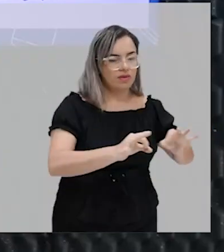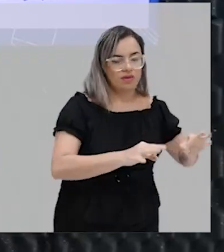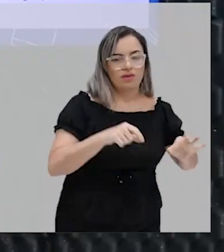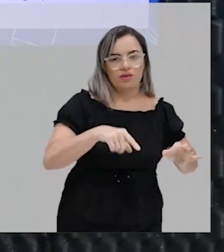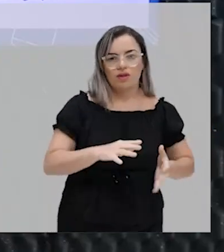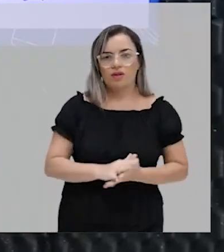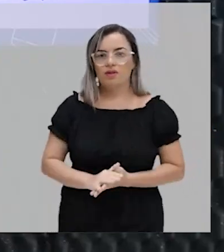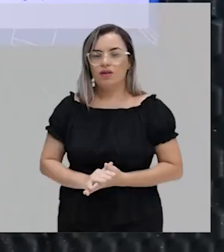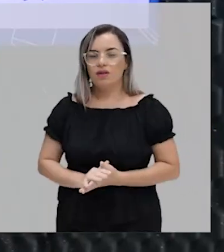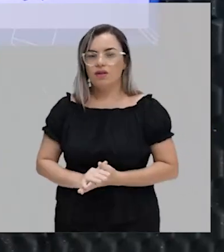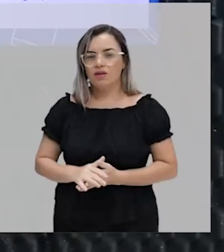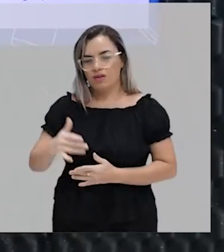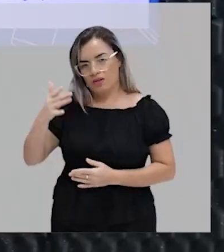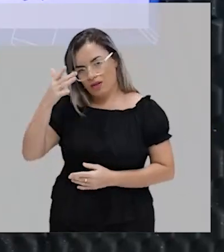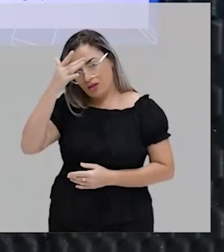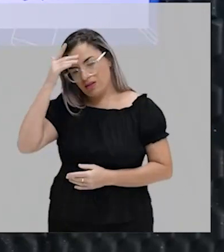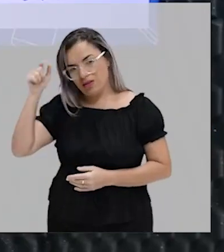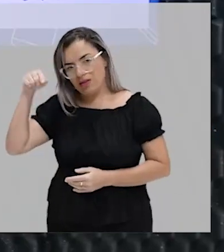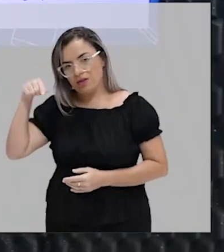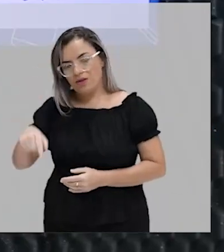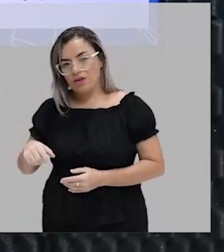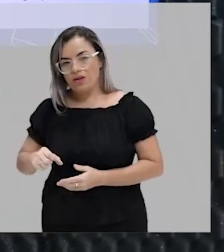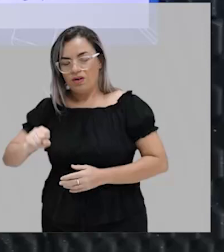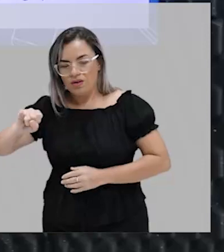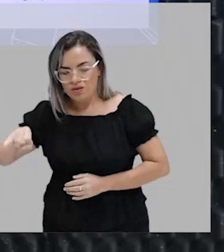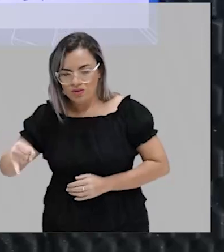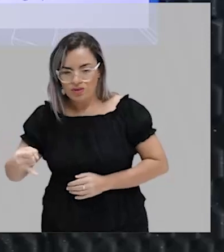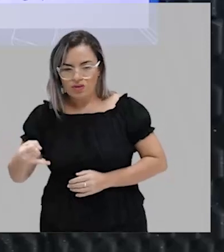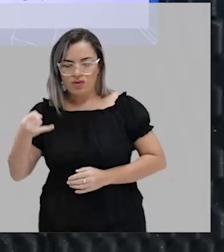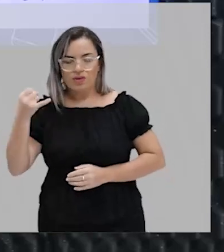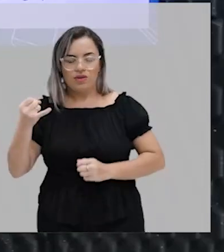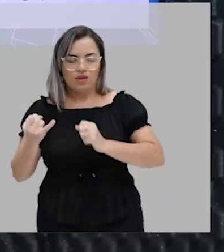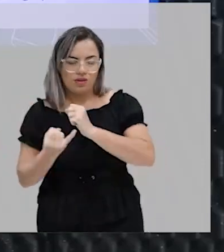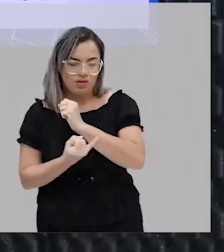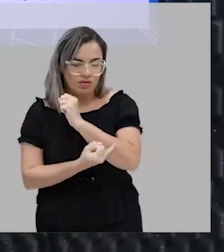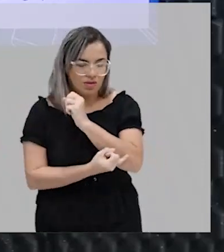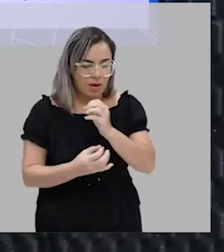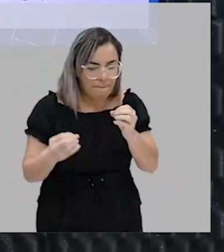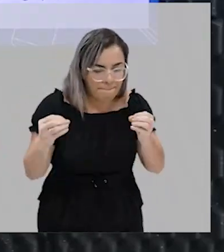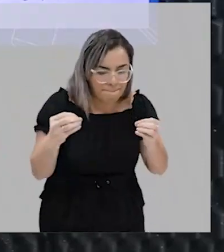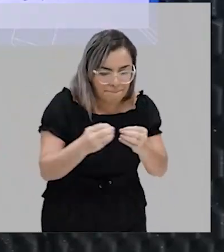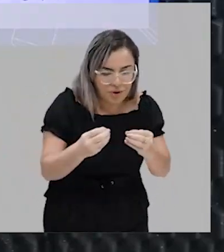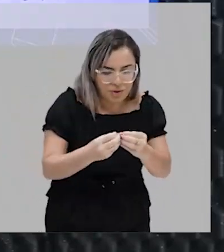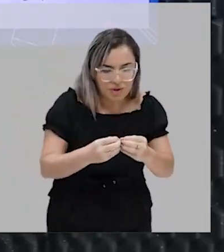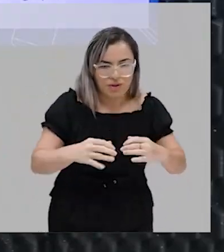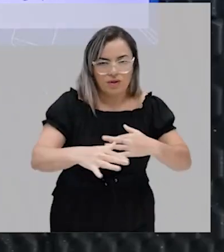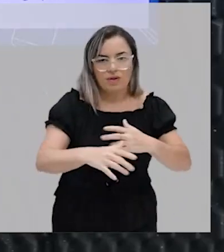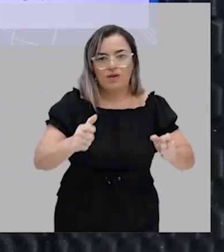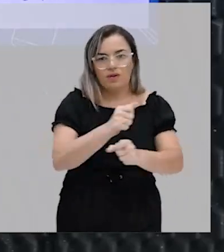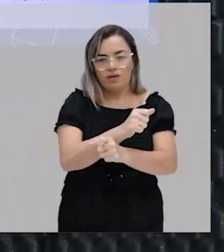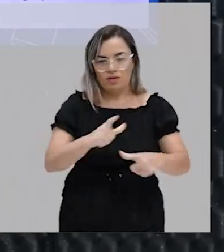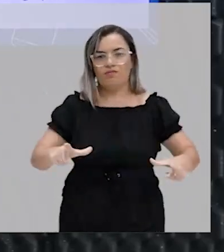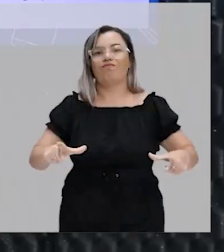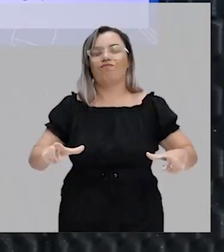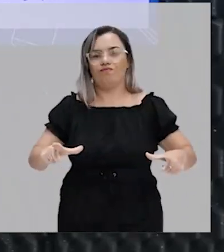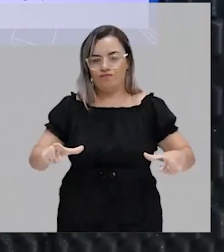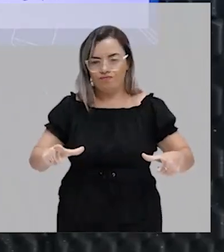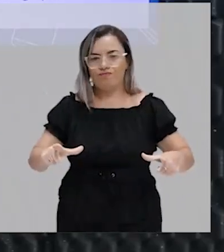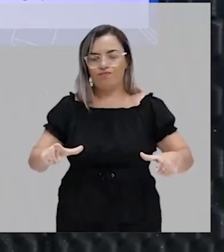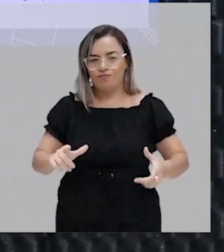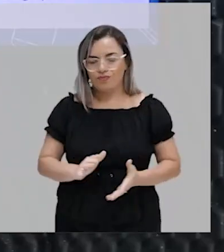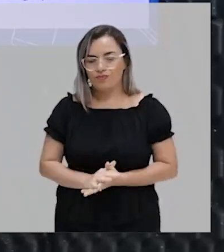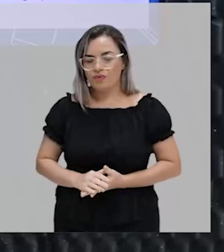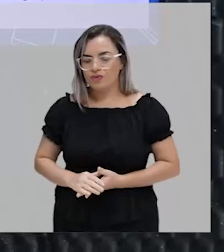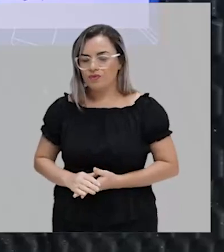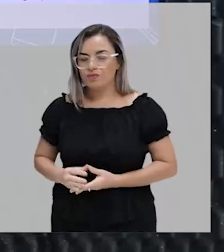por exemplo, aqui, querem aproveitar pelo menos a infraestrutura dos serviços públicos oferecidos nessas áreas centrais. Muitas